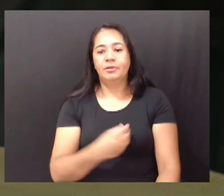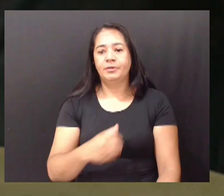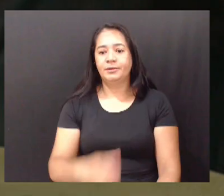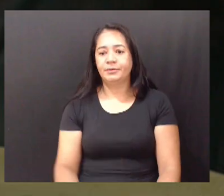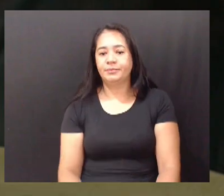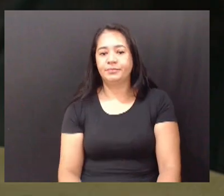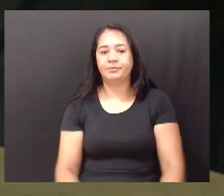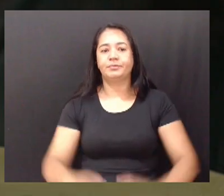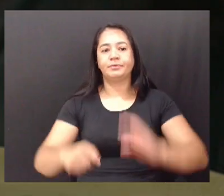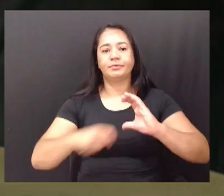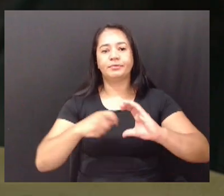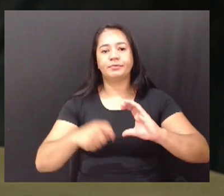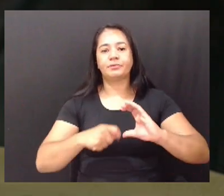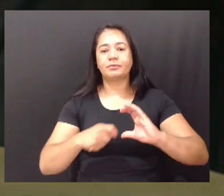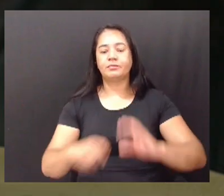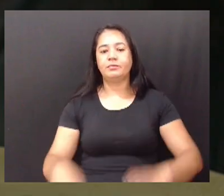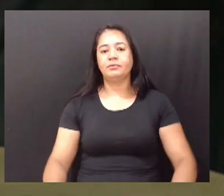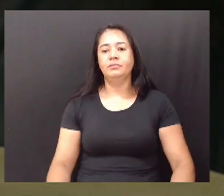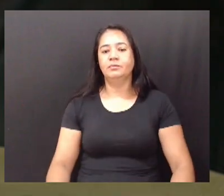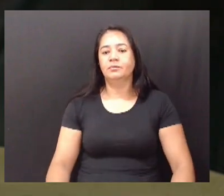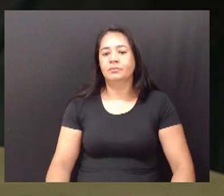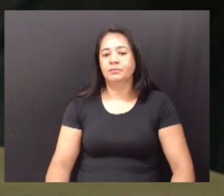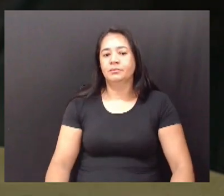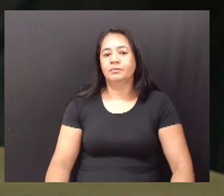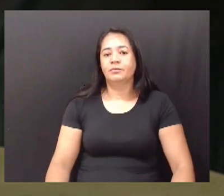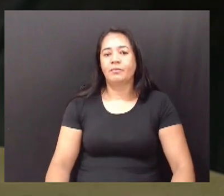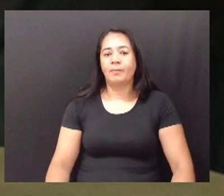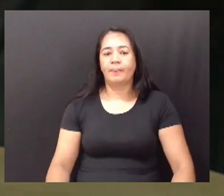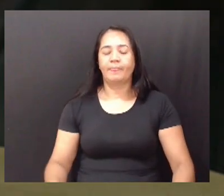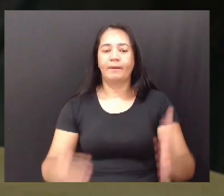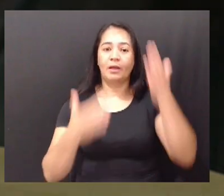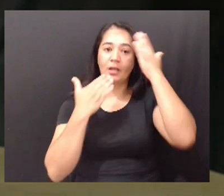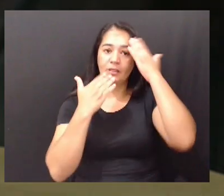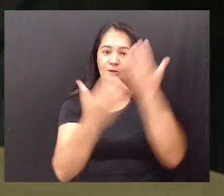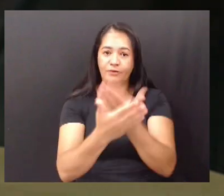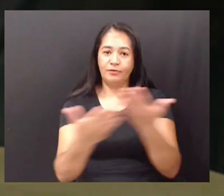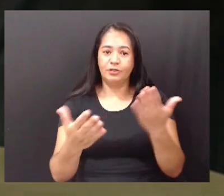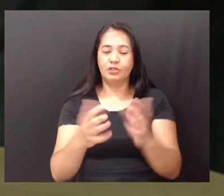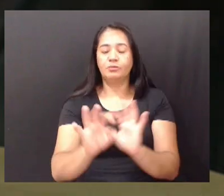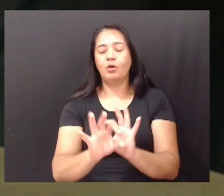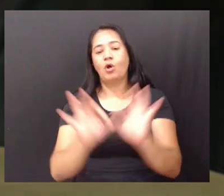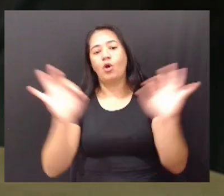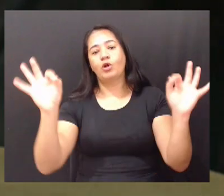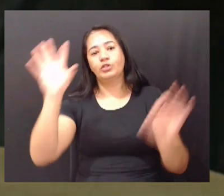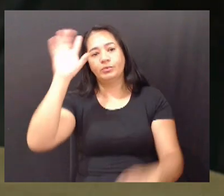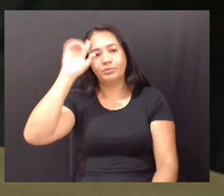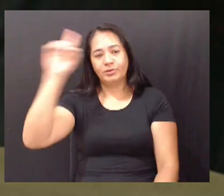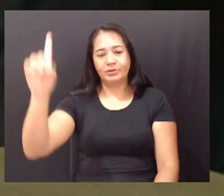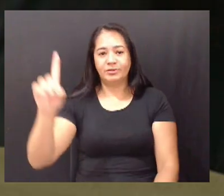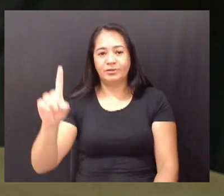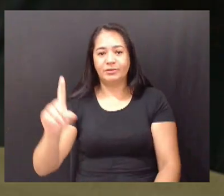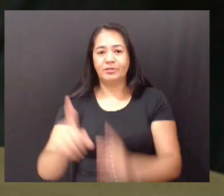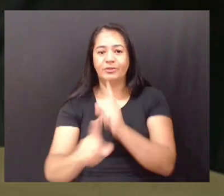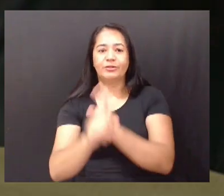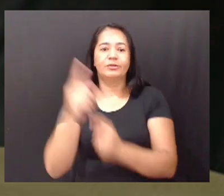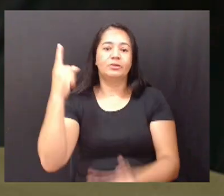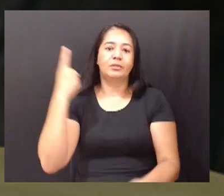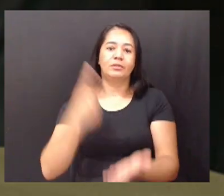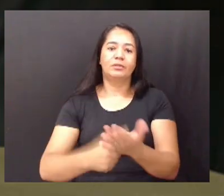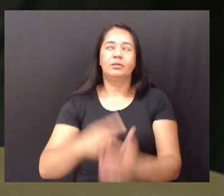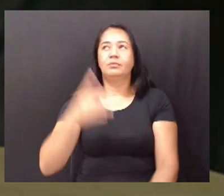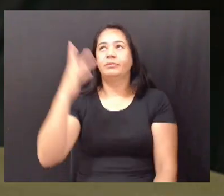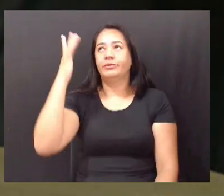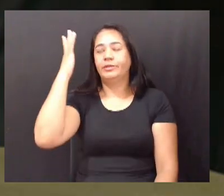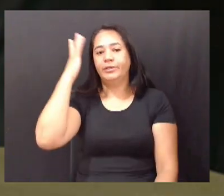Câmara. Vamos ficando por aqui, agradecendo você, desejando um ótimo dia. E temos um encontro marcado, então, amanhã, 8 horas da manhã,